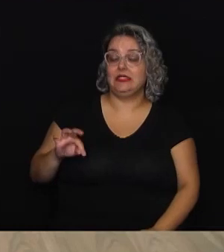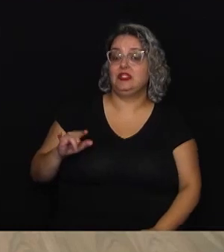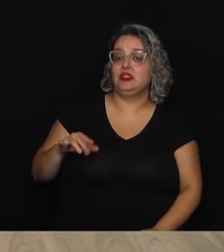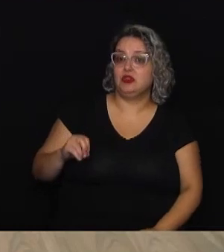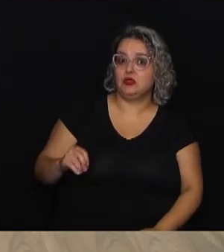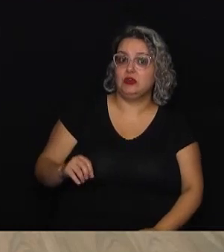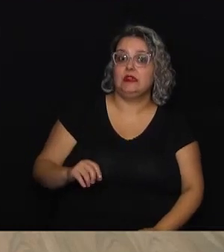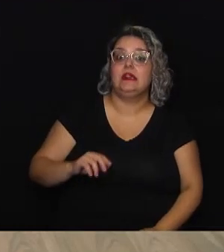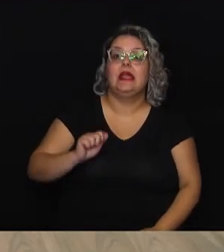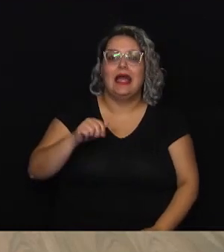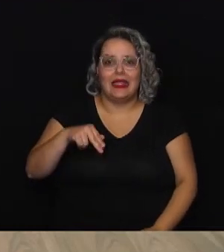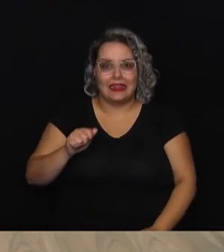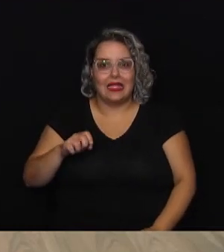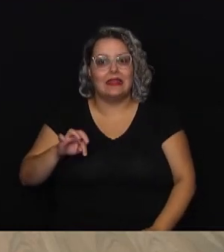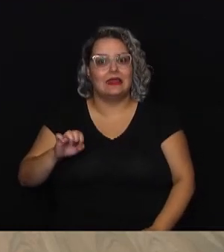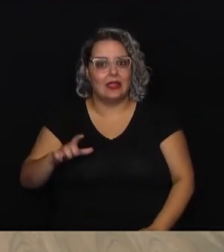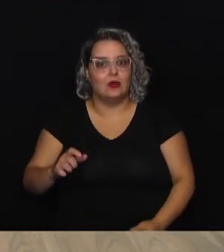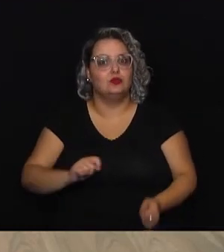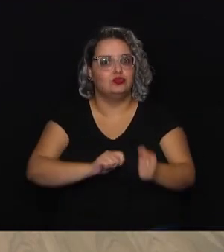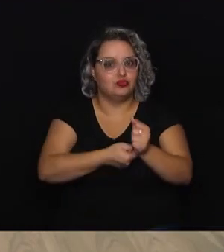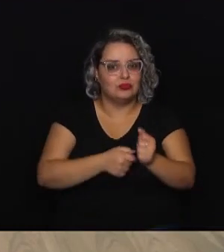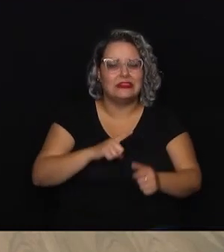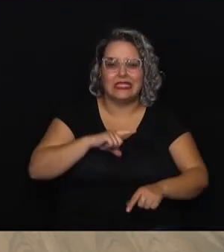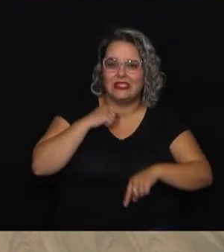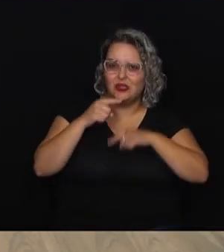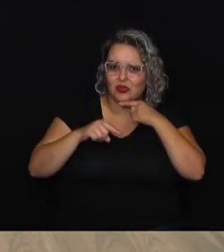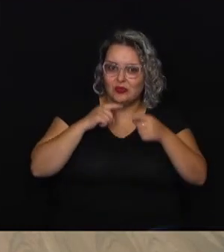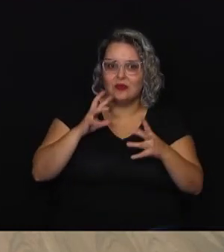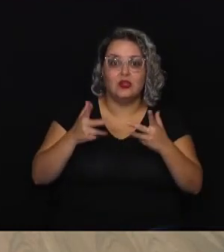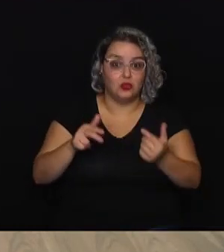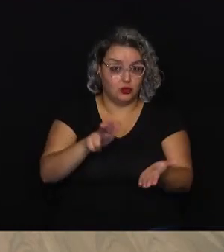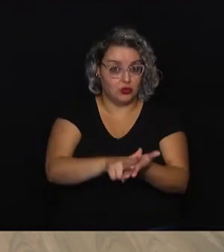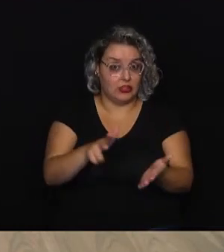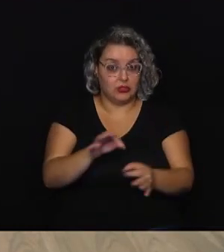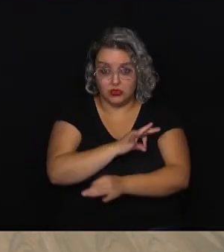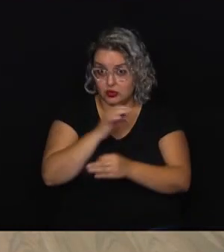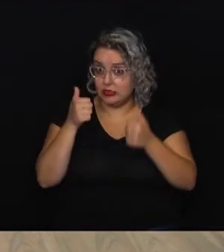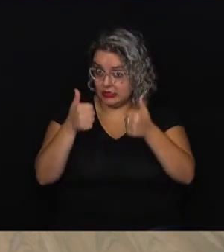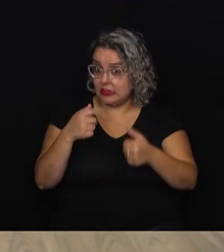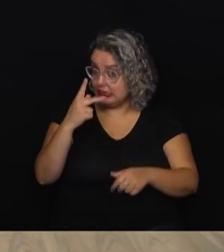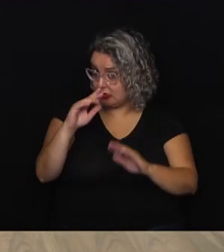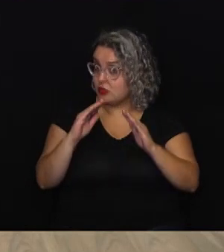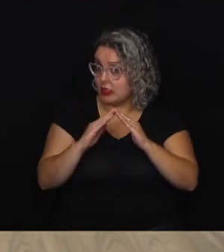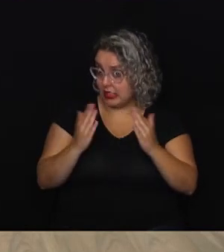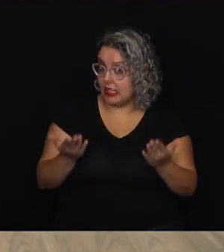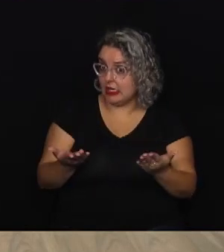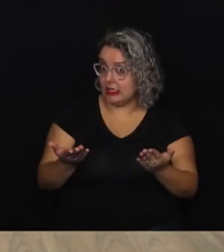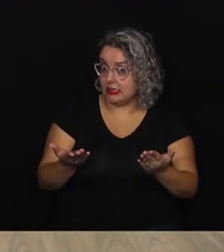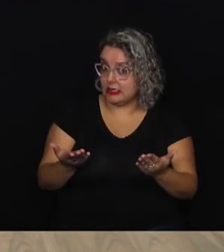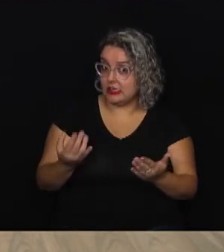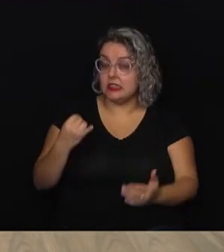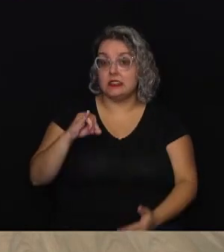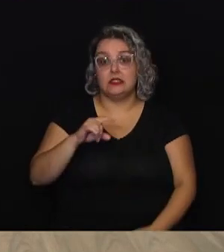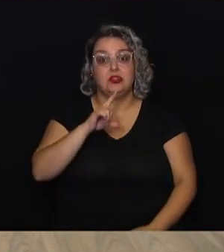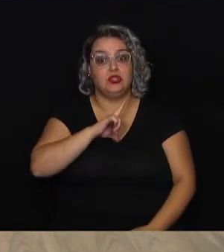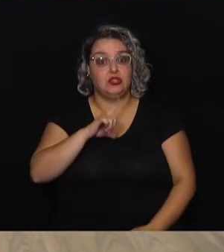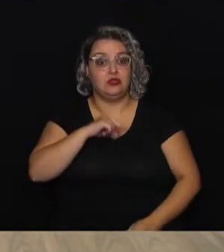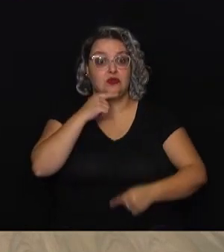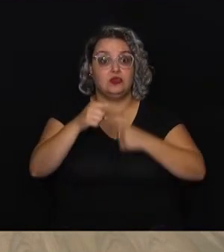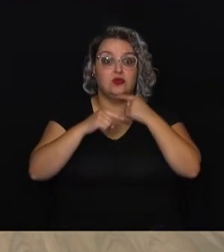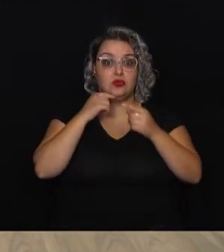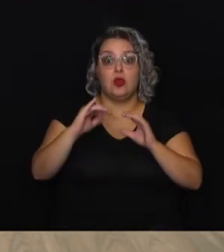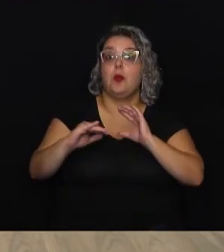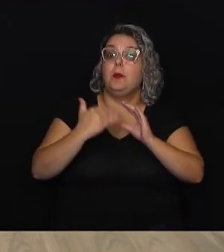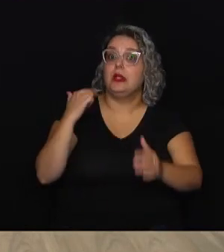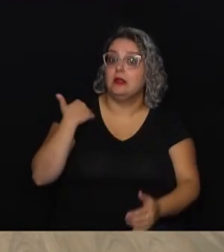Tem alguma dúvida sobre este assunto? Tá tudo regularizado? Tá tudo certinho aí na sua casa? Se você tiver alguma dúvida, manda pra